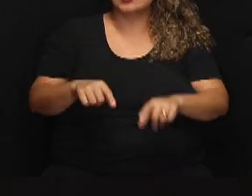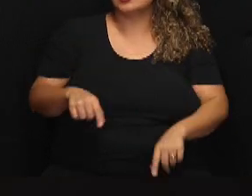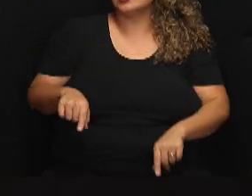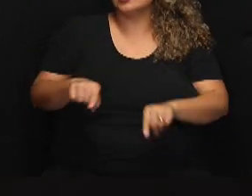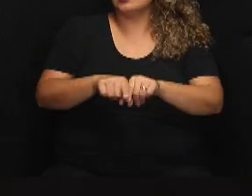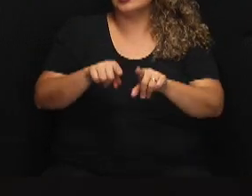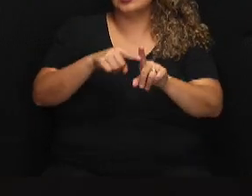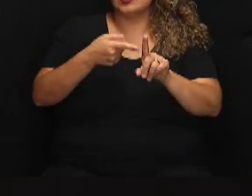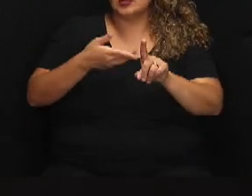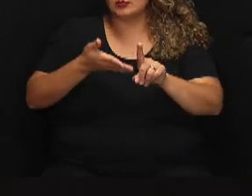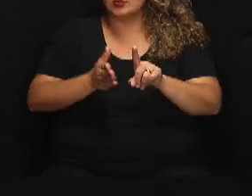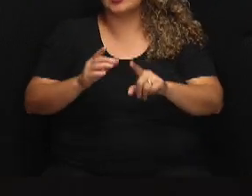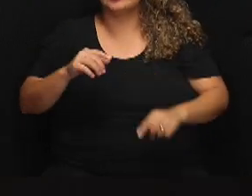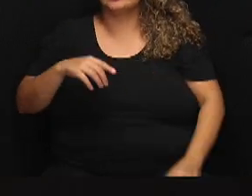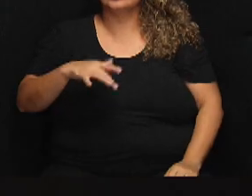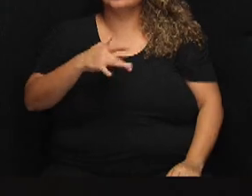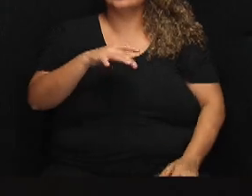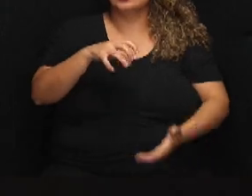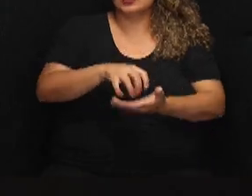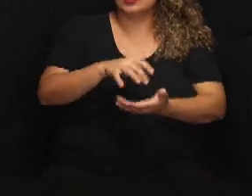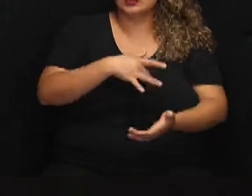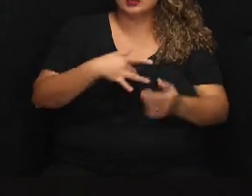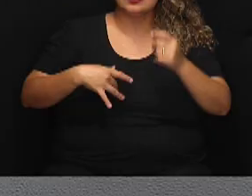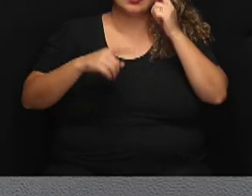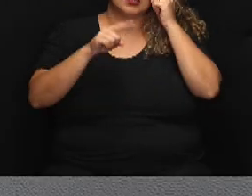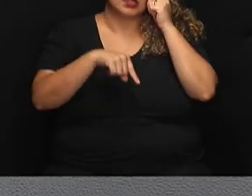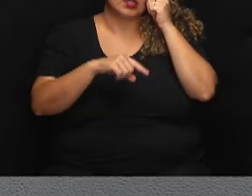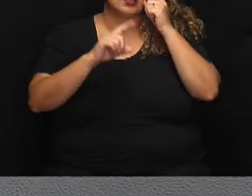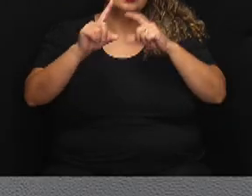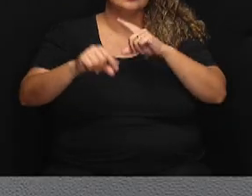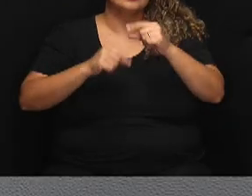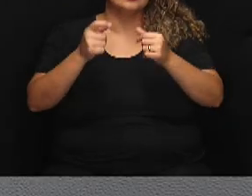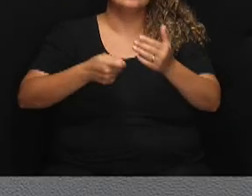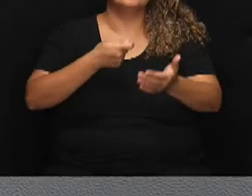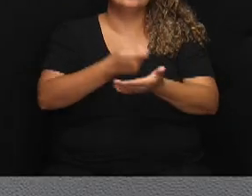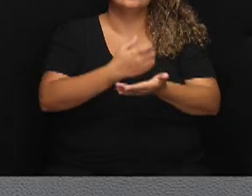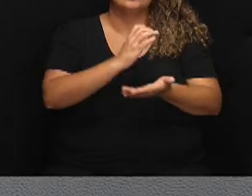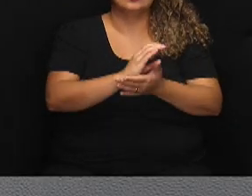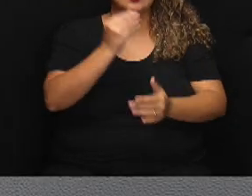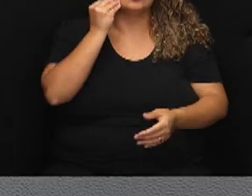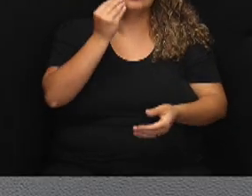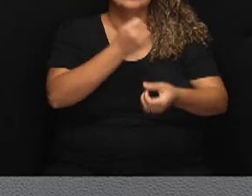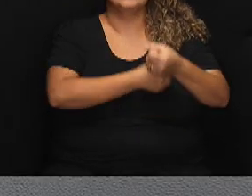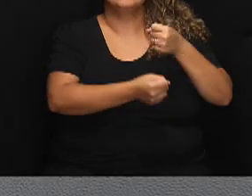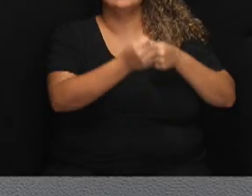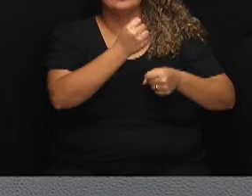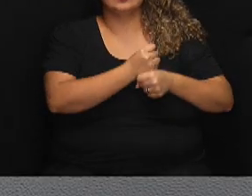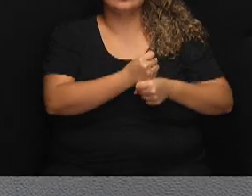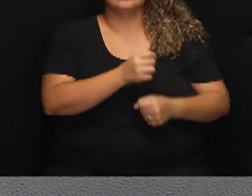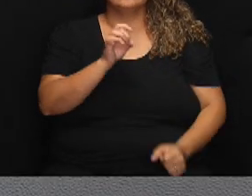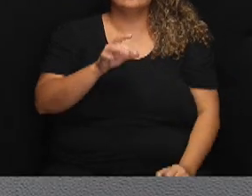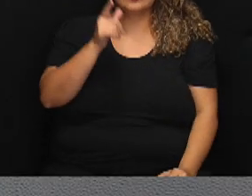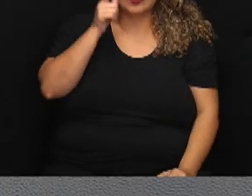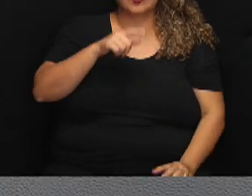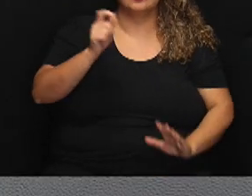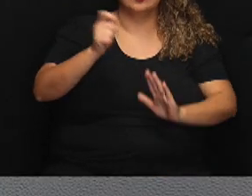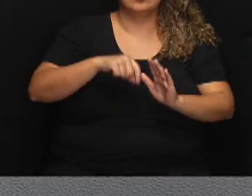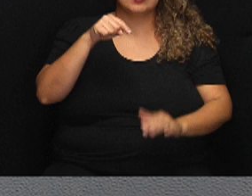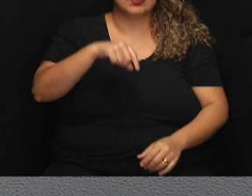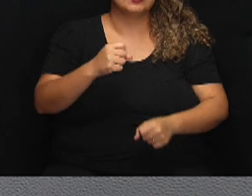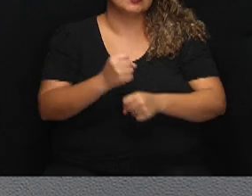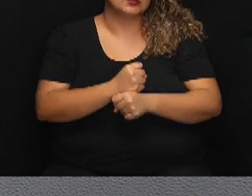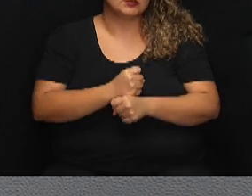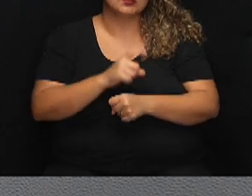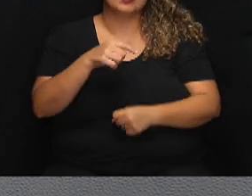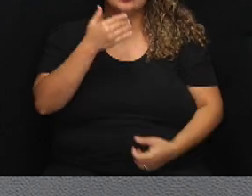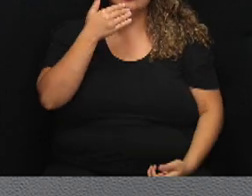saúde. Essa emenda, né, ela vem já de a gente teve uma tentativa o ano passado, a gente só conseguiu efetivá-la esse ano, e é uma